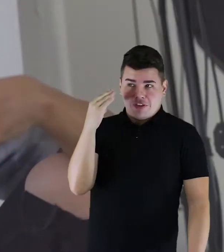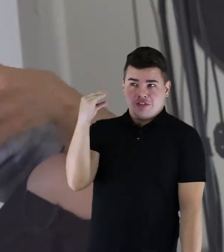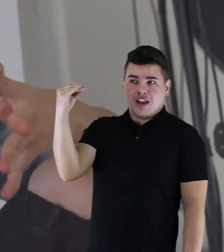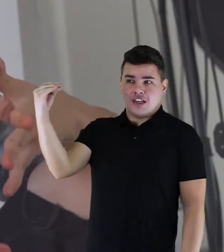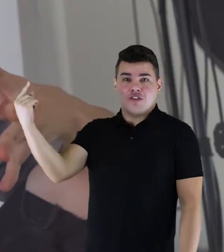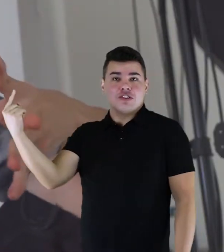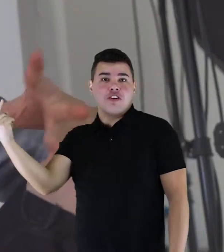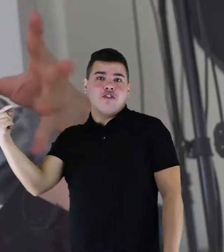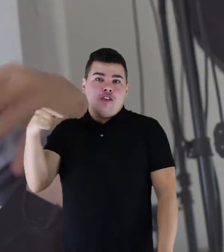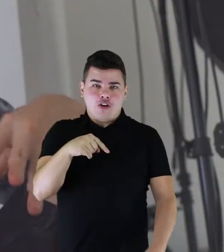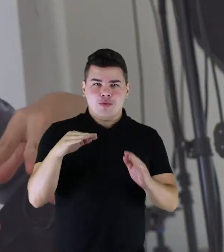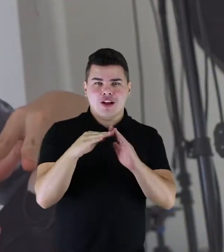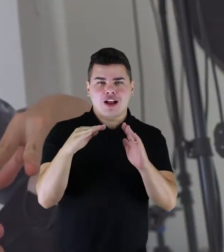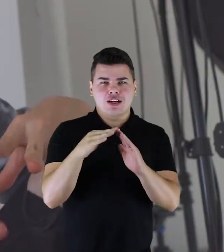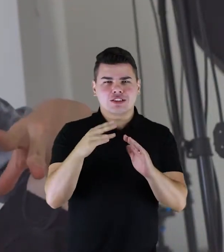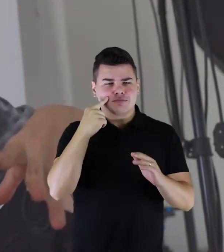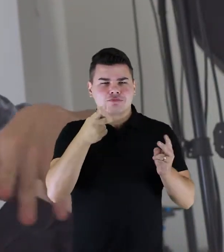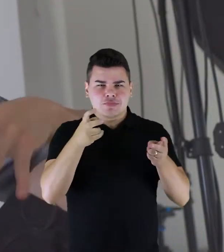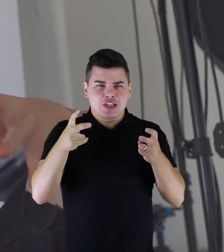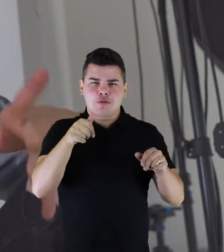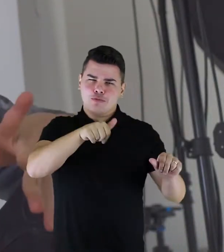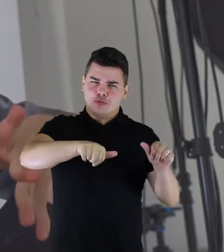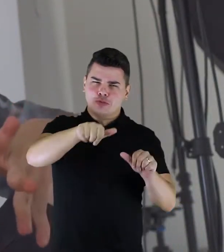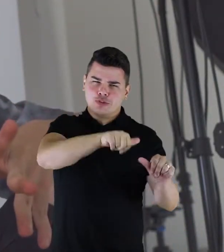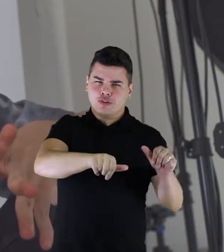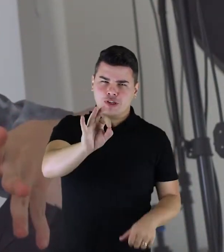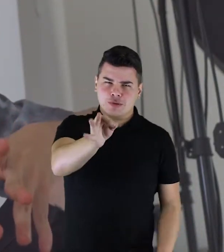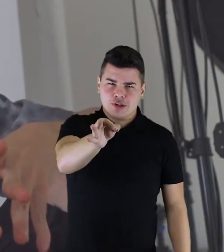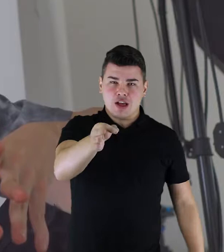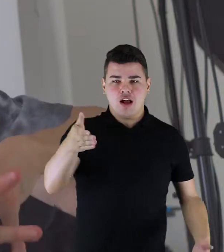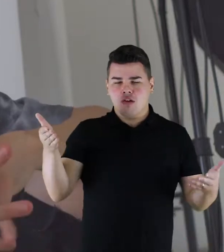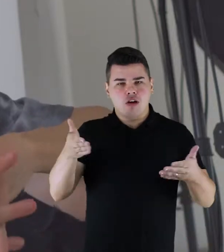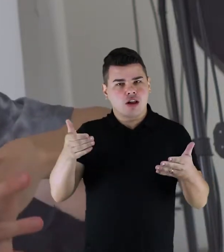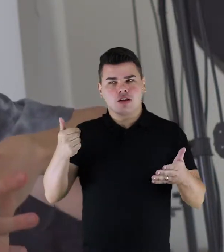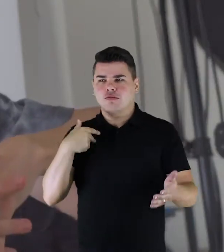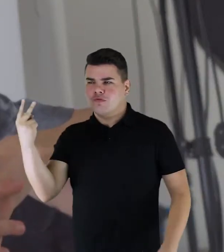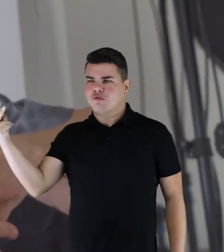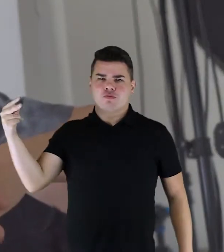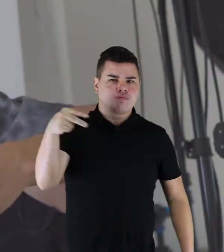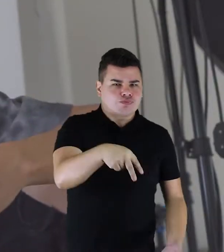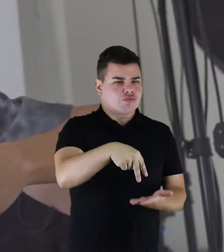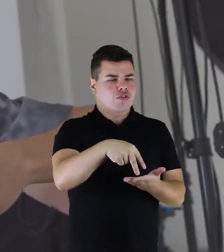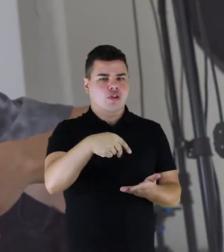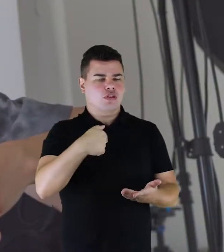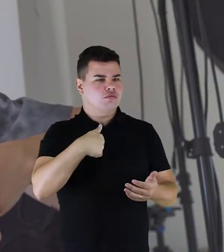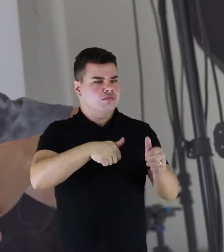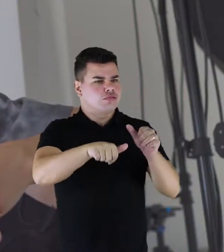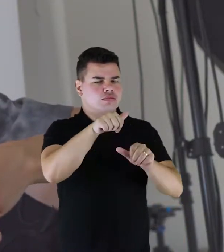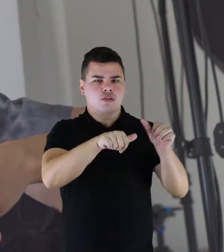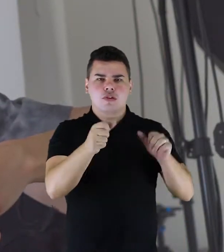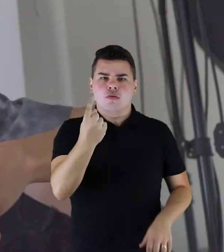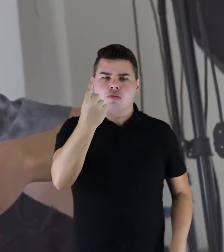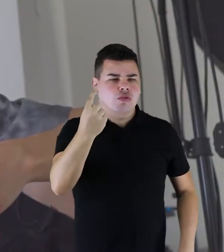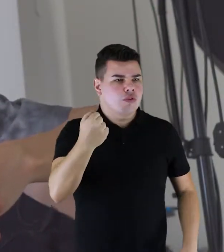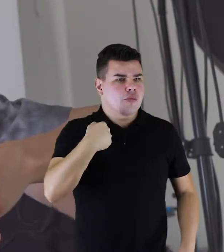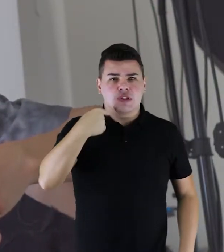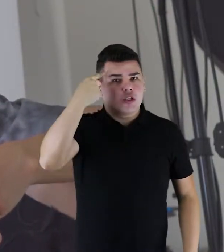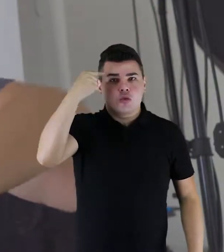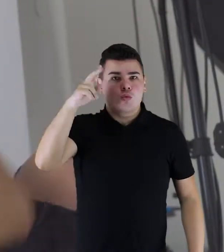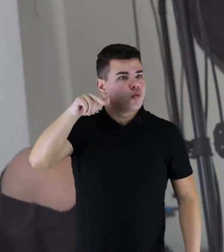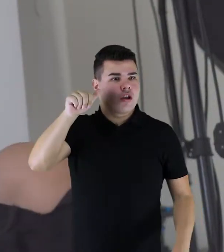normalmente quando você viaja, quando você volta pra casa, algumas coisas mudam, correto? Dessa vez mudou uma coisa que eu achei que não ia